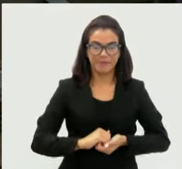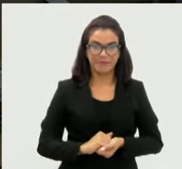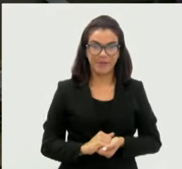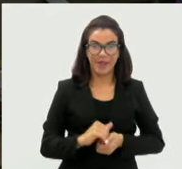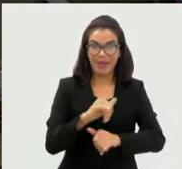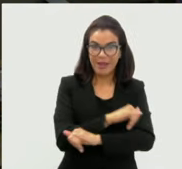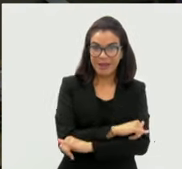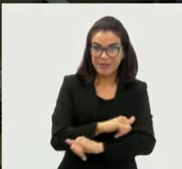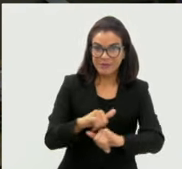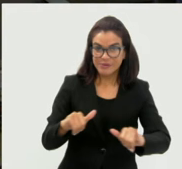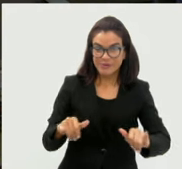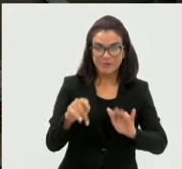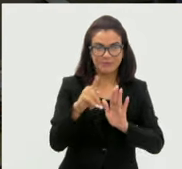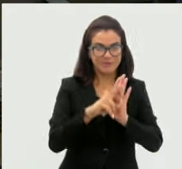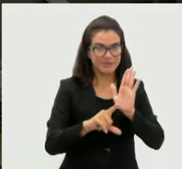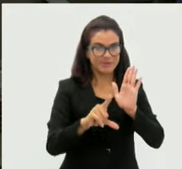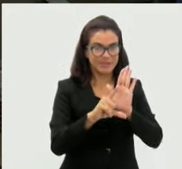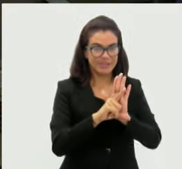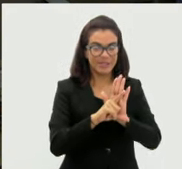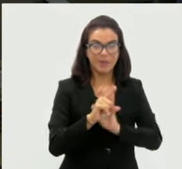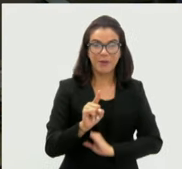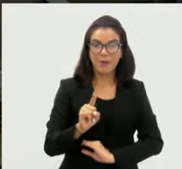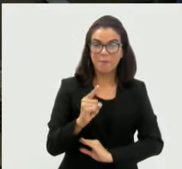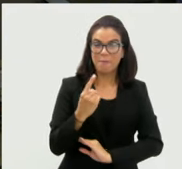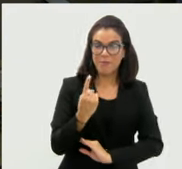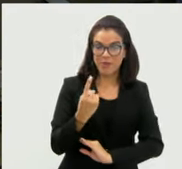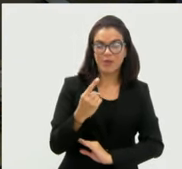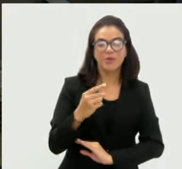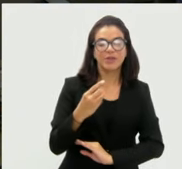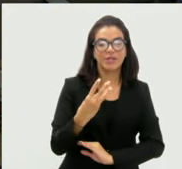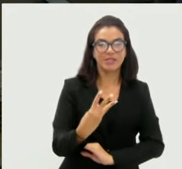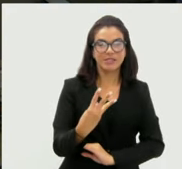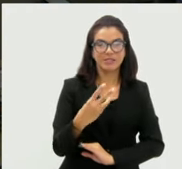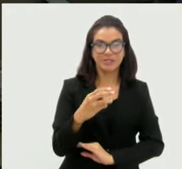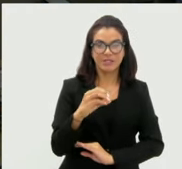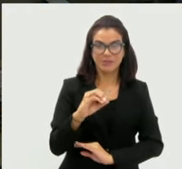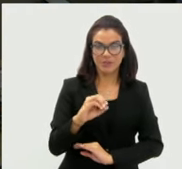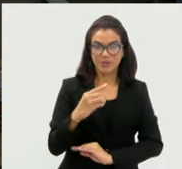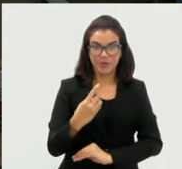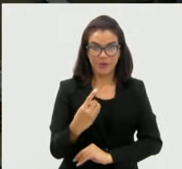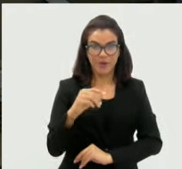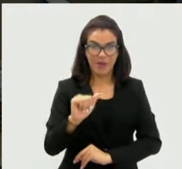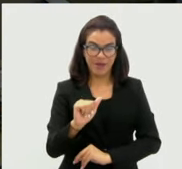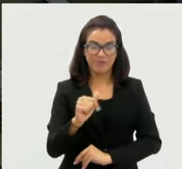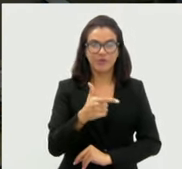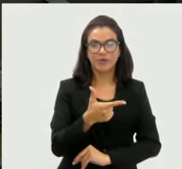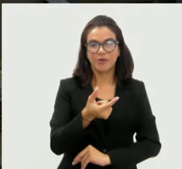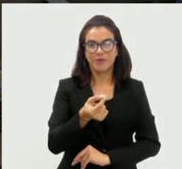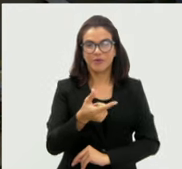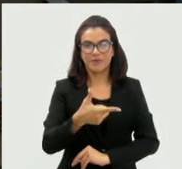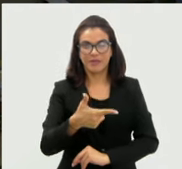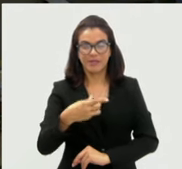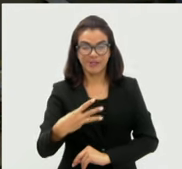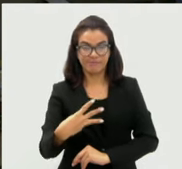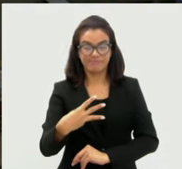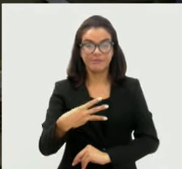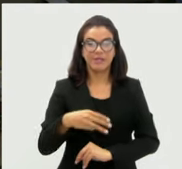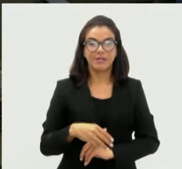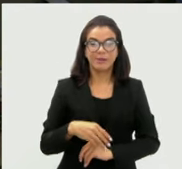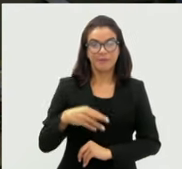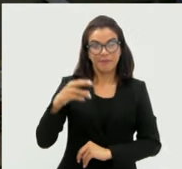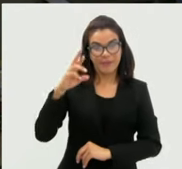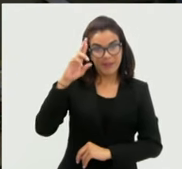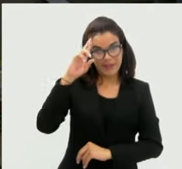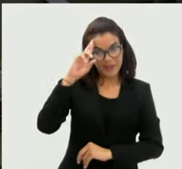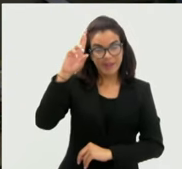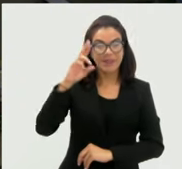Anuncio. Projeto de lei 1301-A de 2023, de autoria da deputada